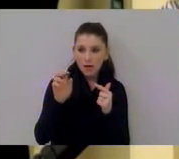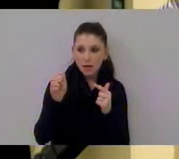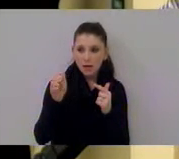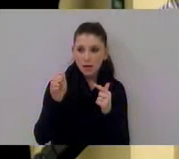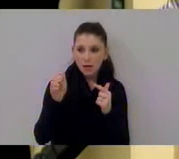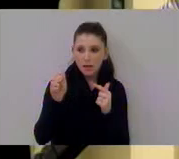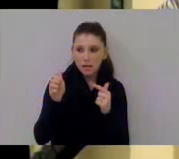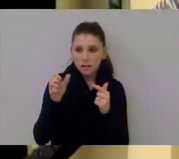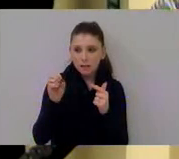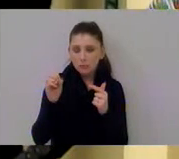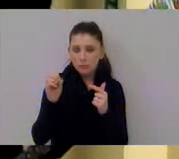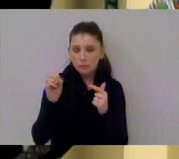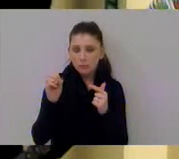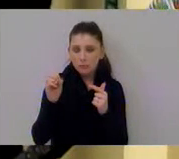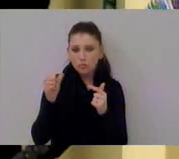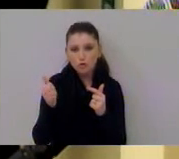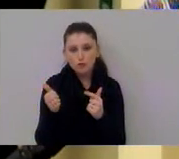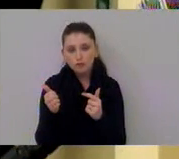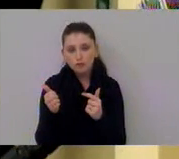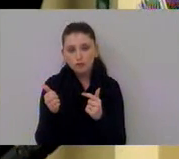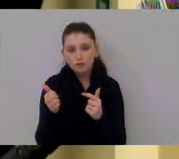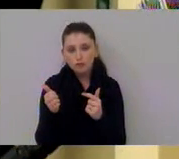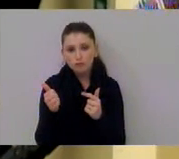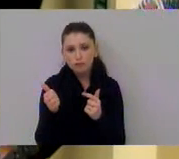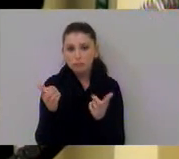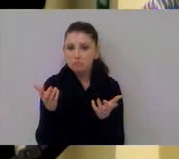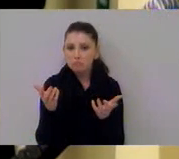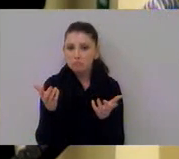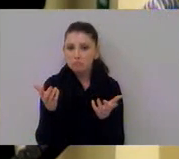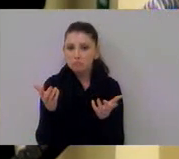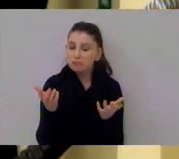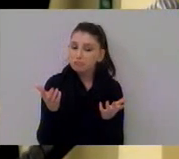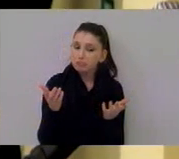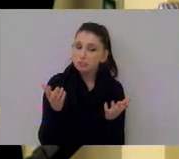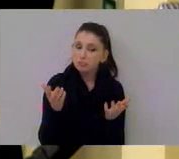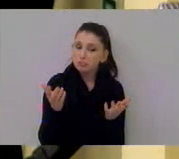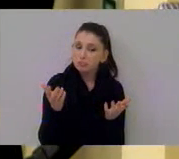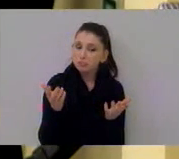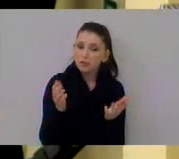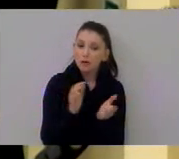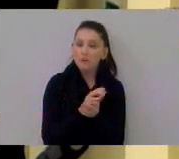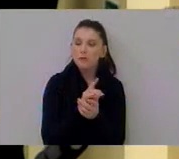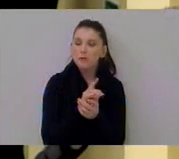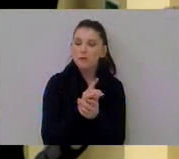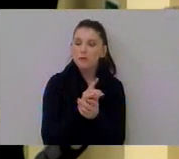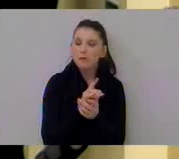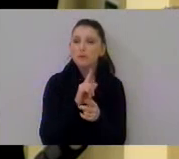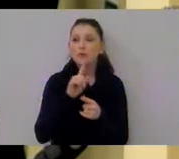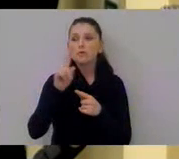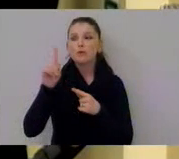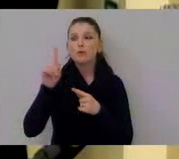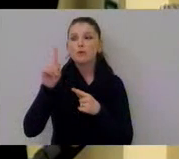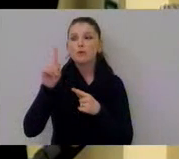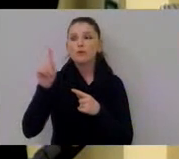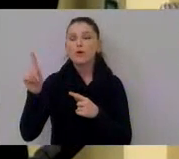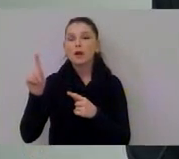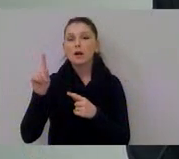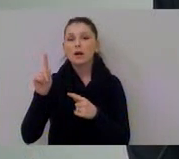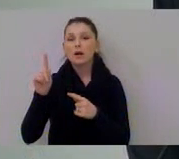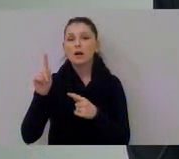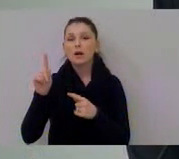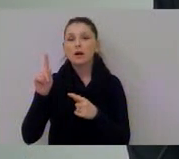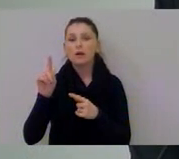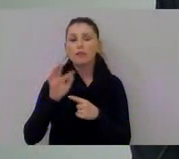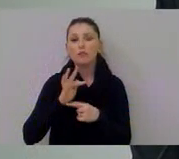o trevo que vai em direção a Forquilinha, essa aí é Jorge Lacerda,